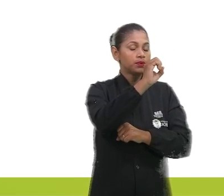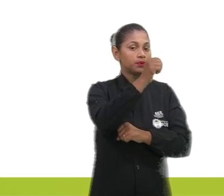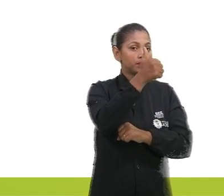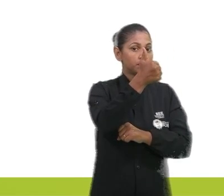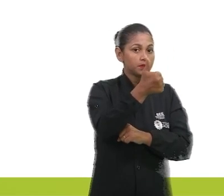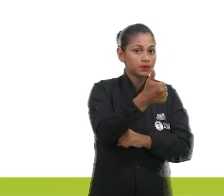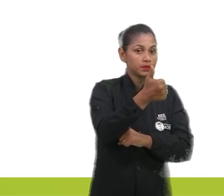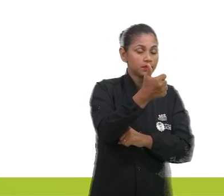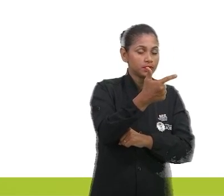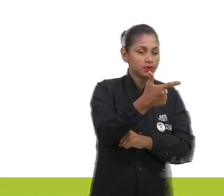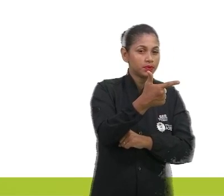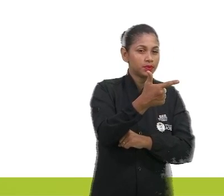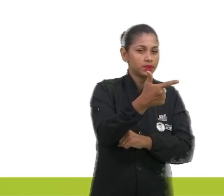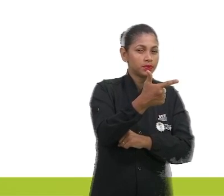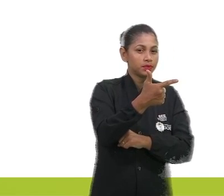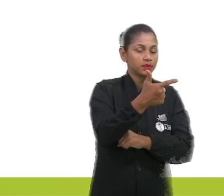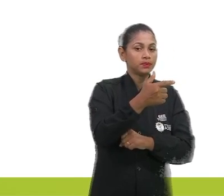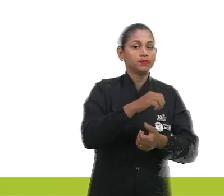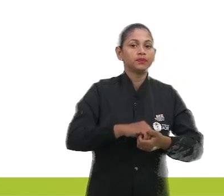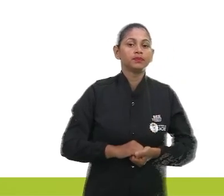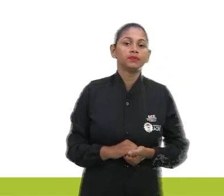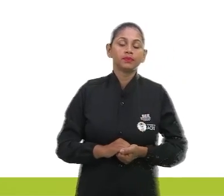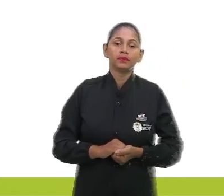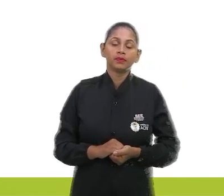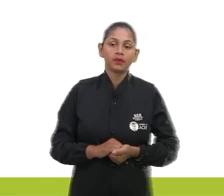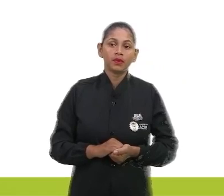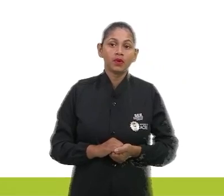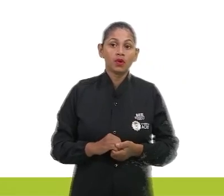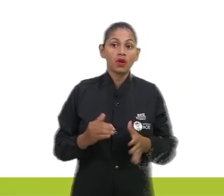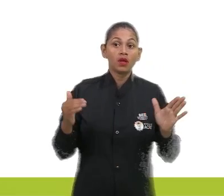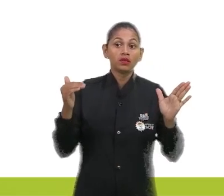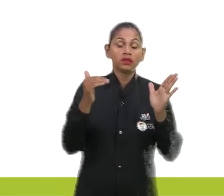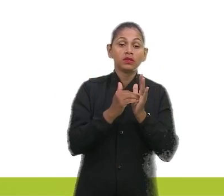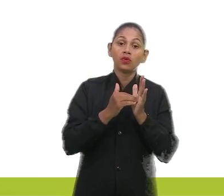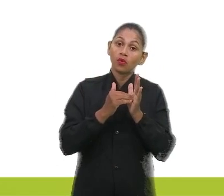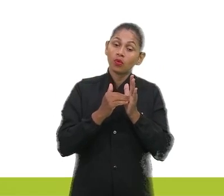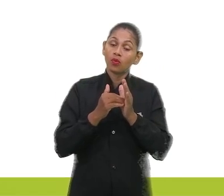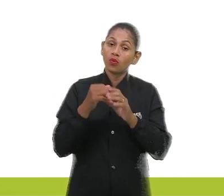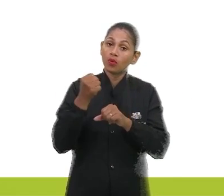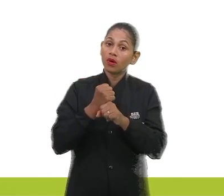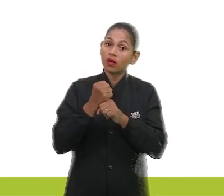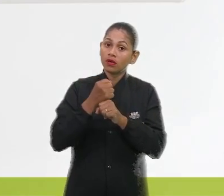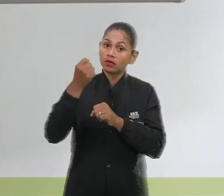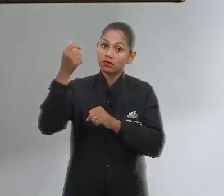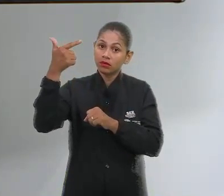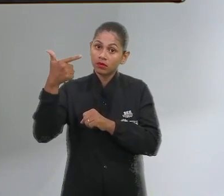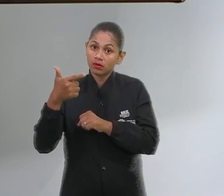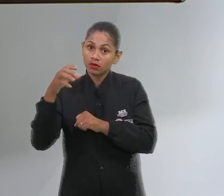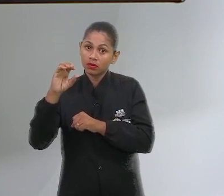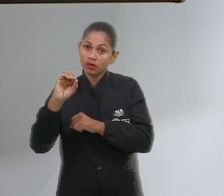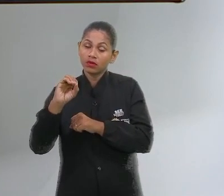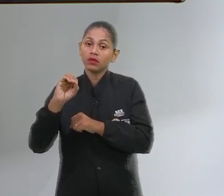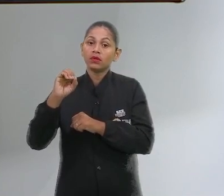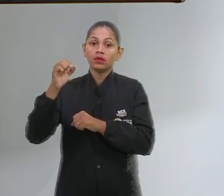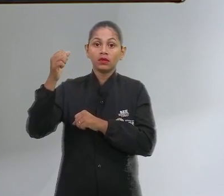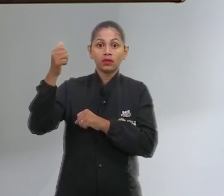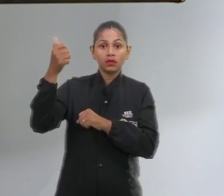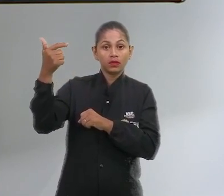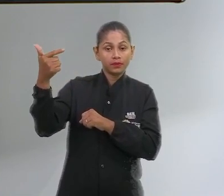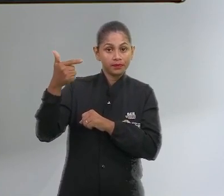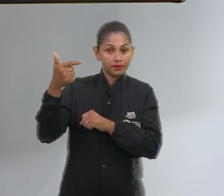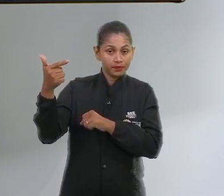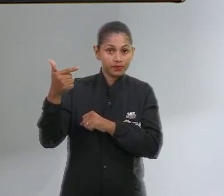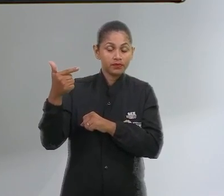51%. E quando se chegou em 2022, se chegou justamente em 51%. Ou